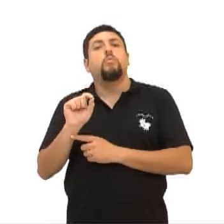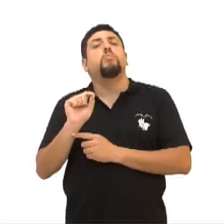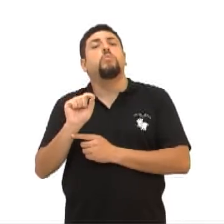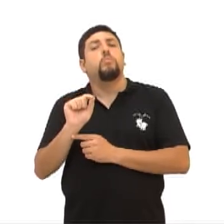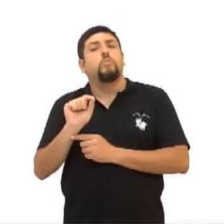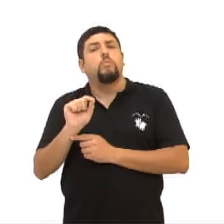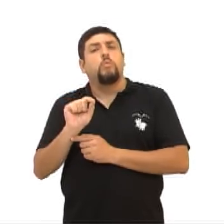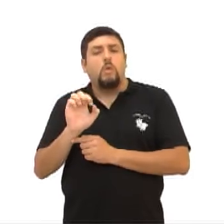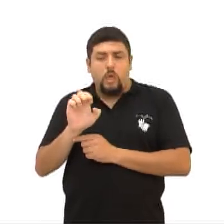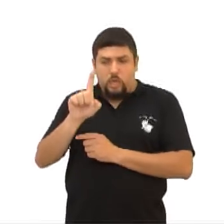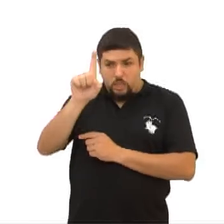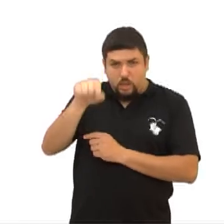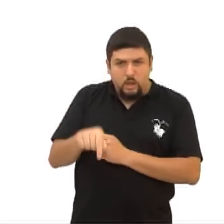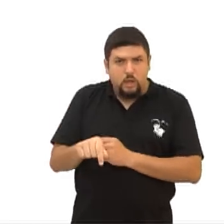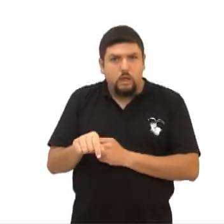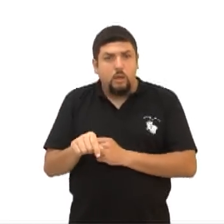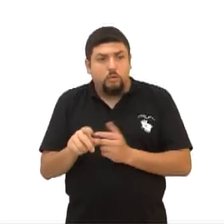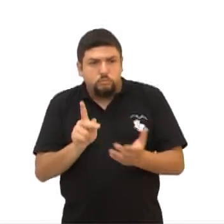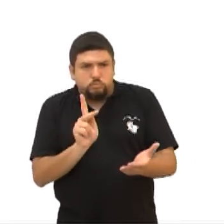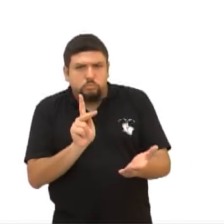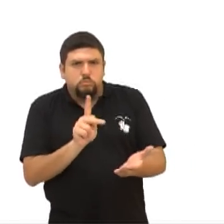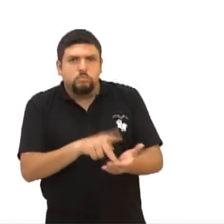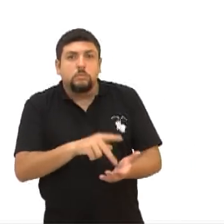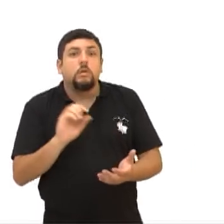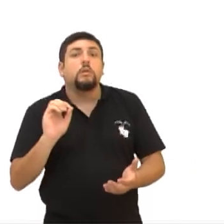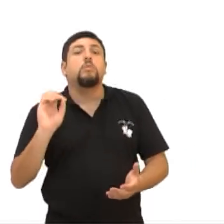é aquilo que aconteceu. O